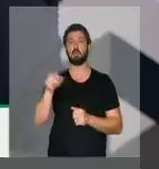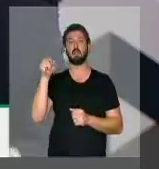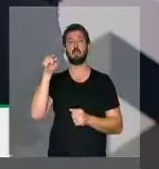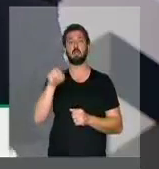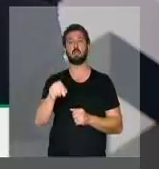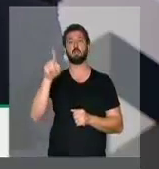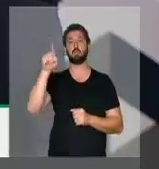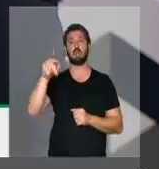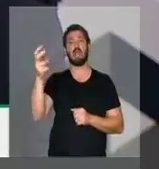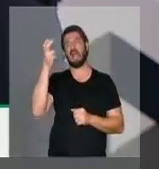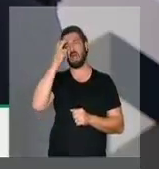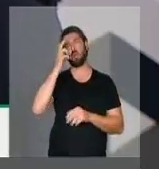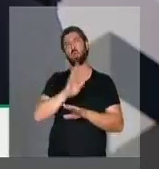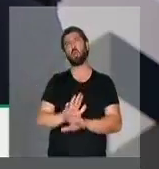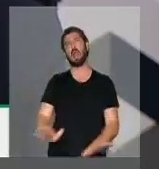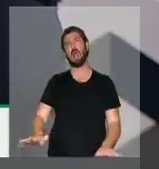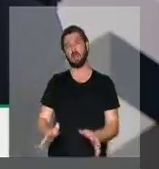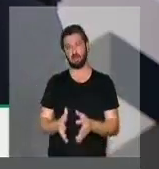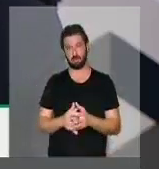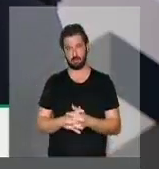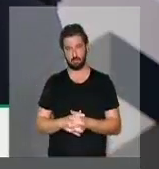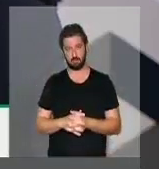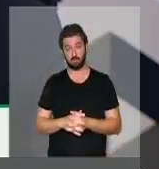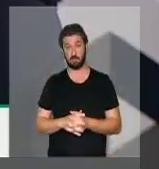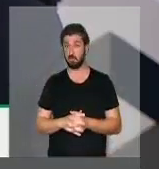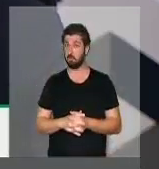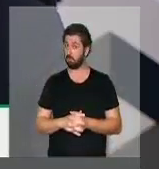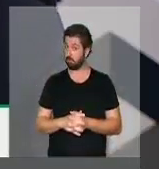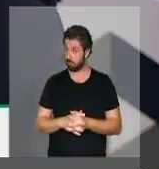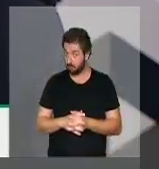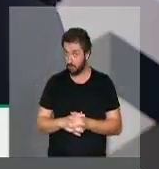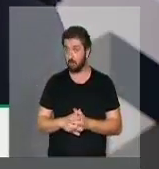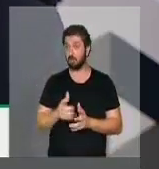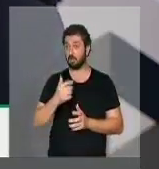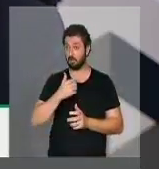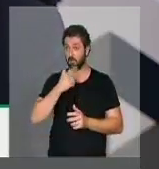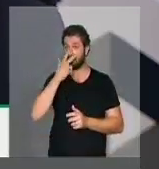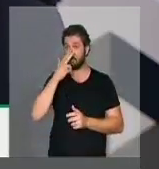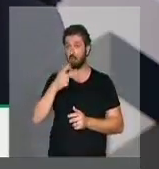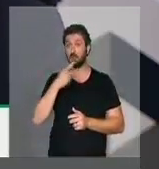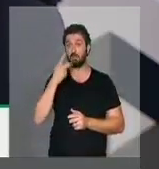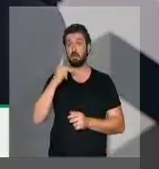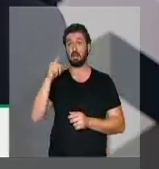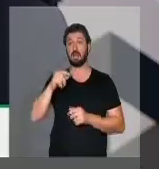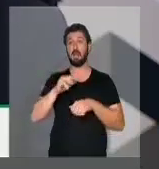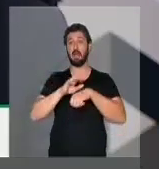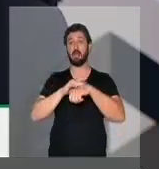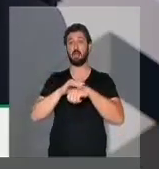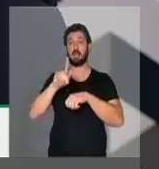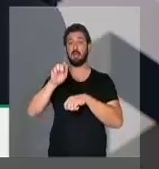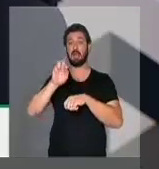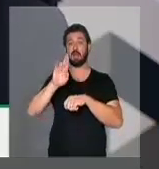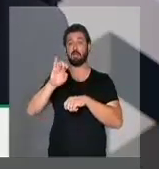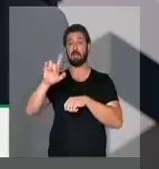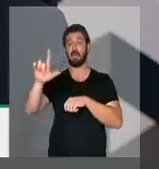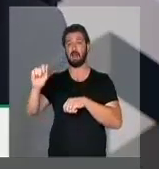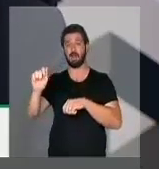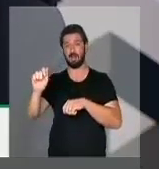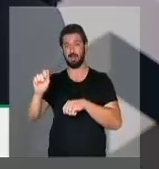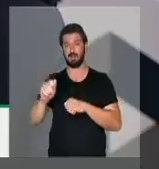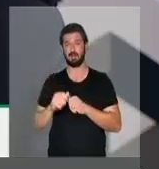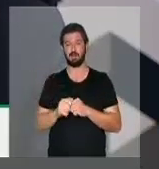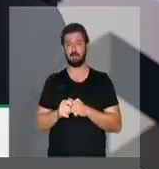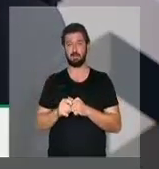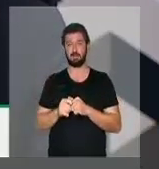possível é: isso é cultural. Eu diria que é a aplicação da chamada síndrome de Gabriela,